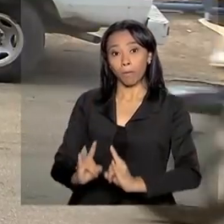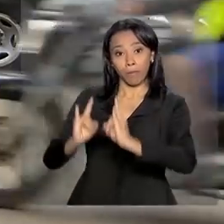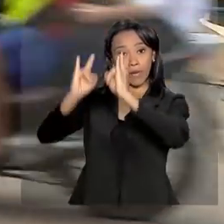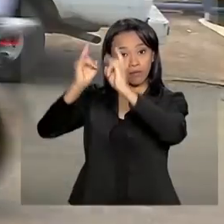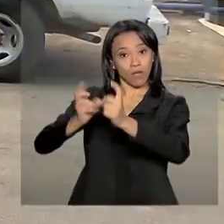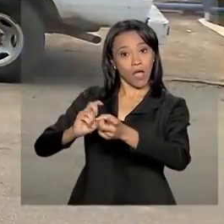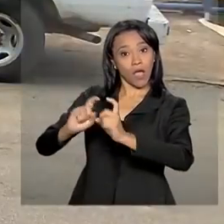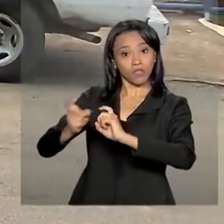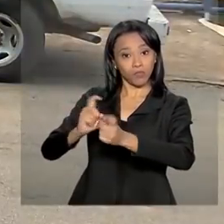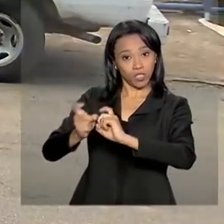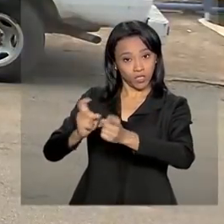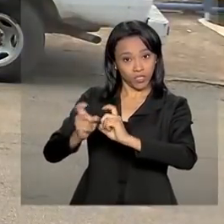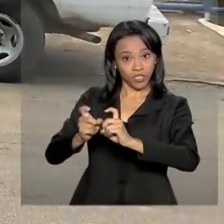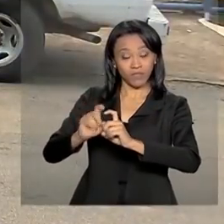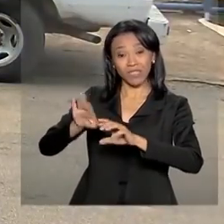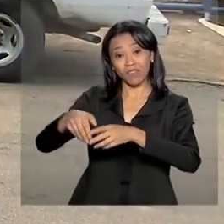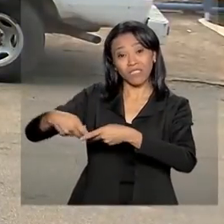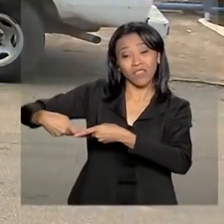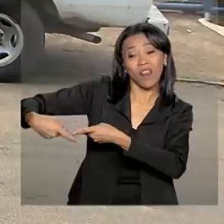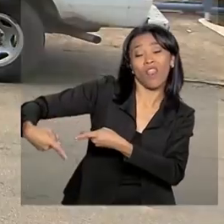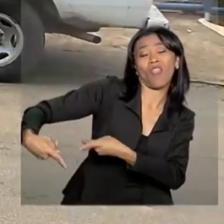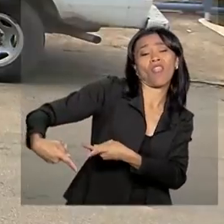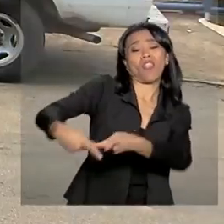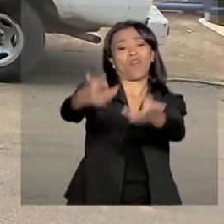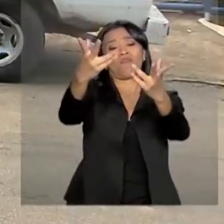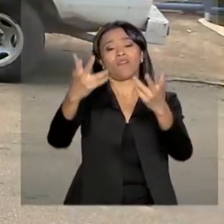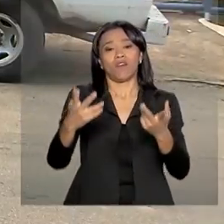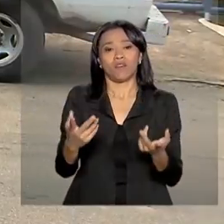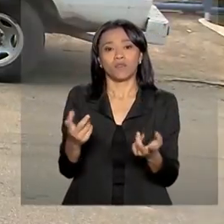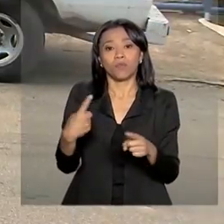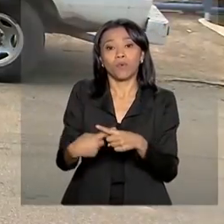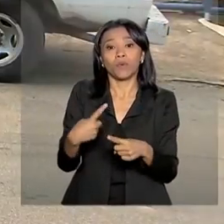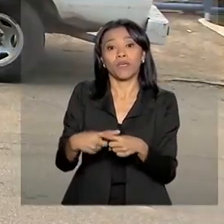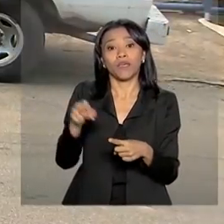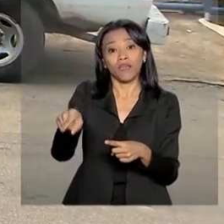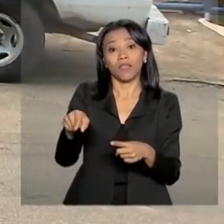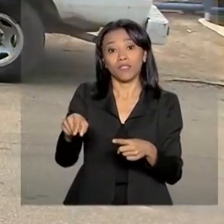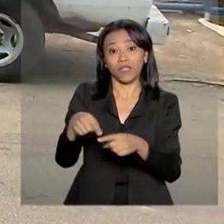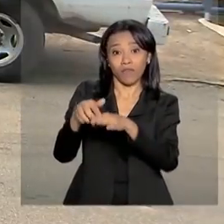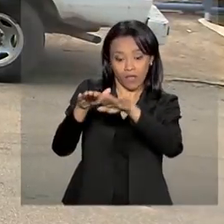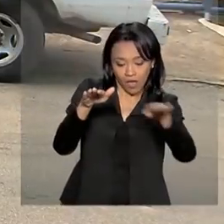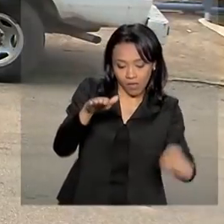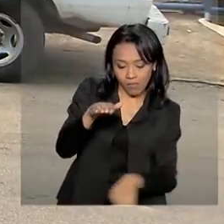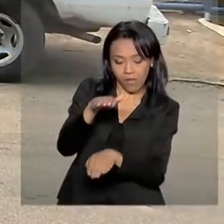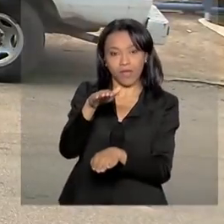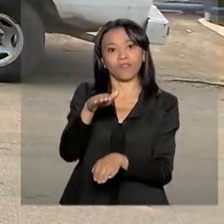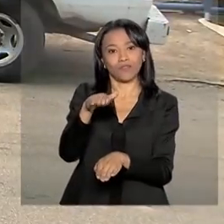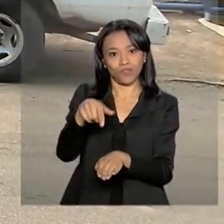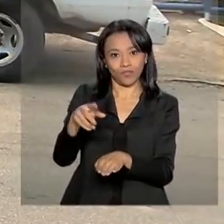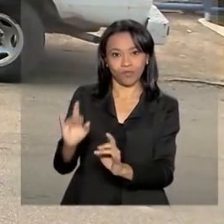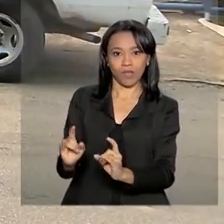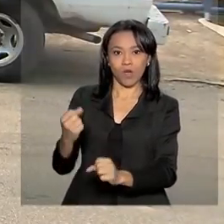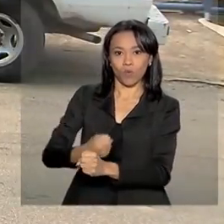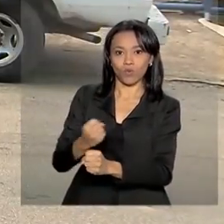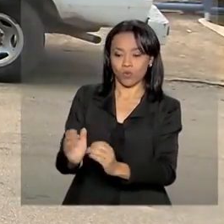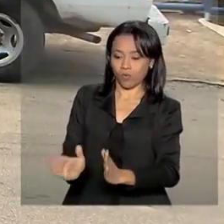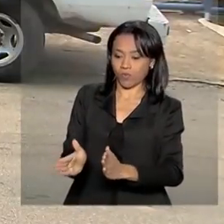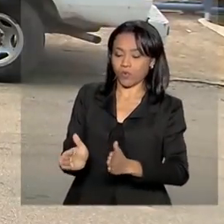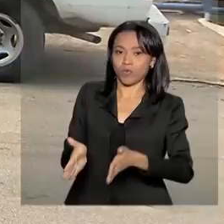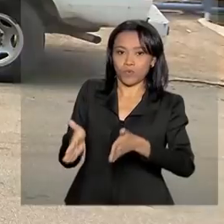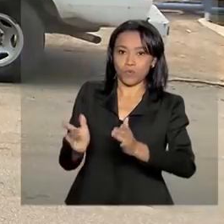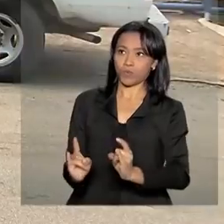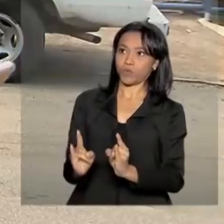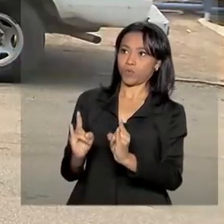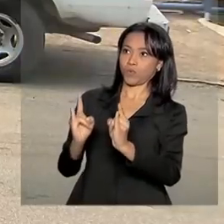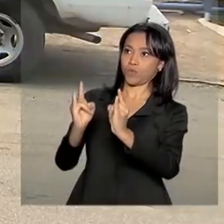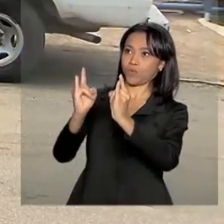tenham sido levados por quilômetros, porque eles estavam justamente posicionados abaixo da barragem. E por causa do rompimento da barragem, da força da